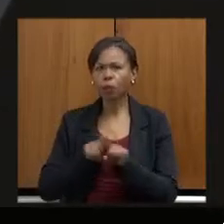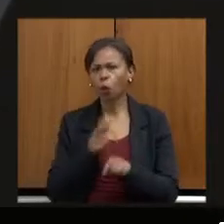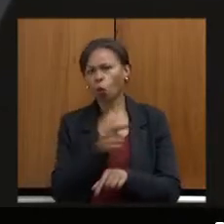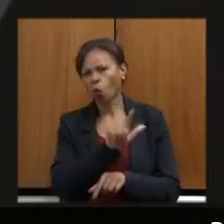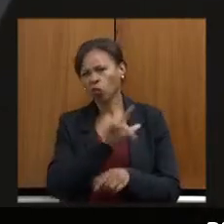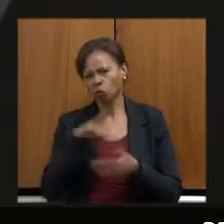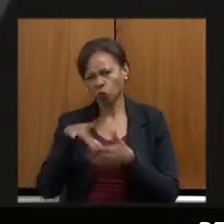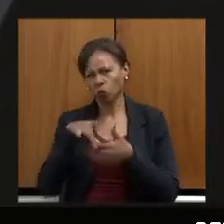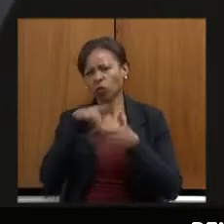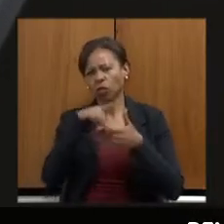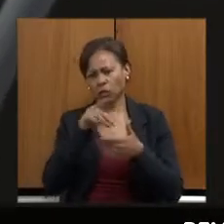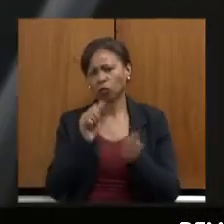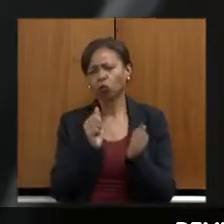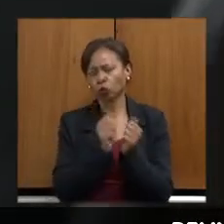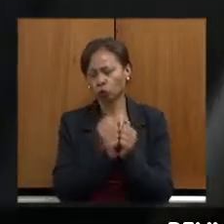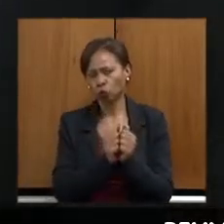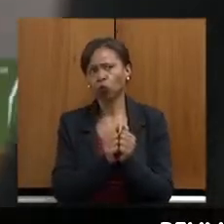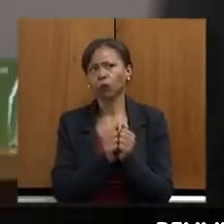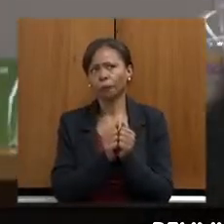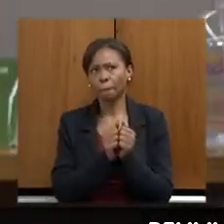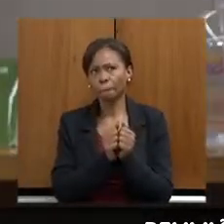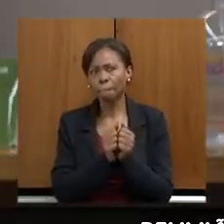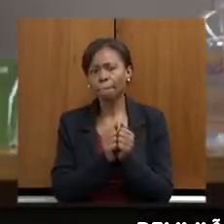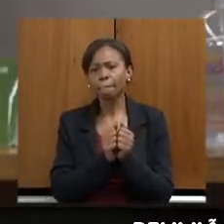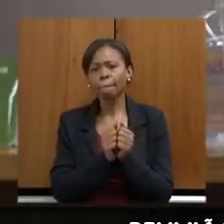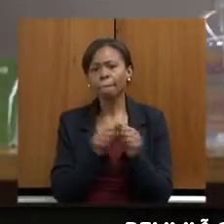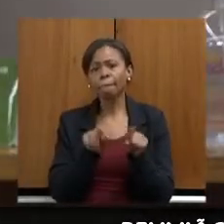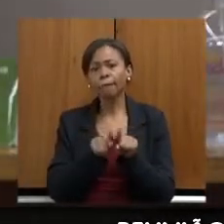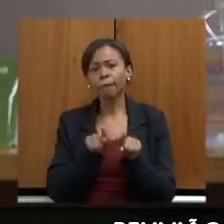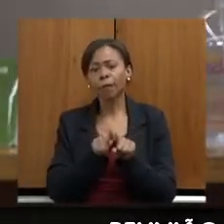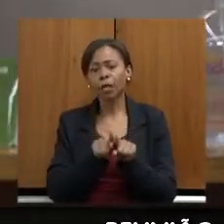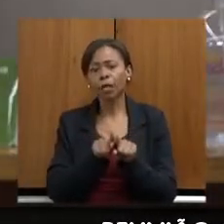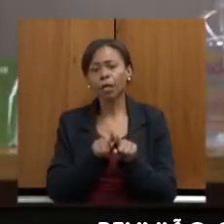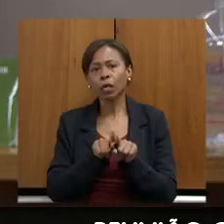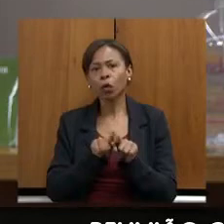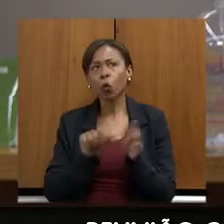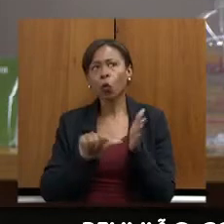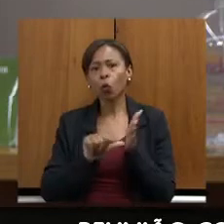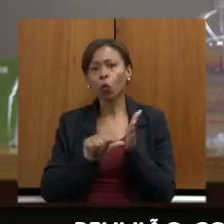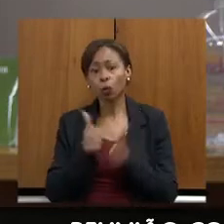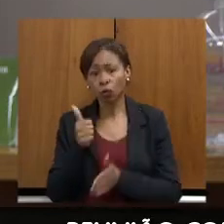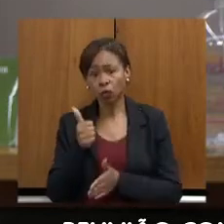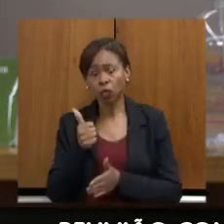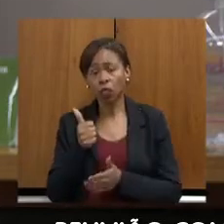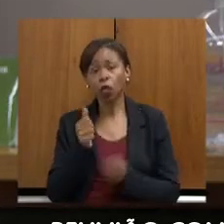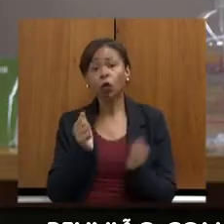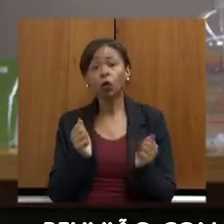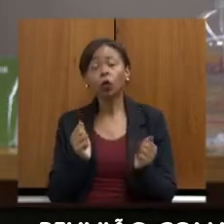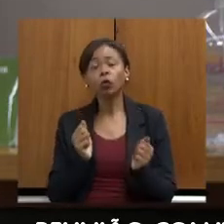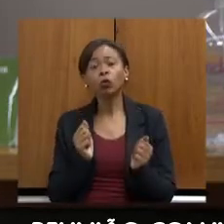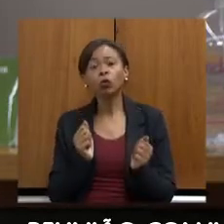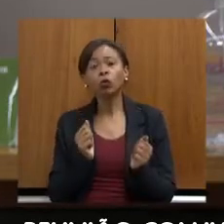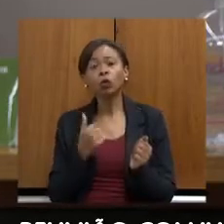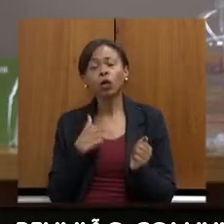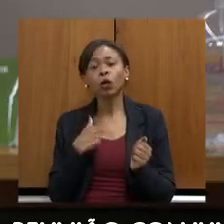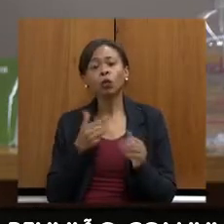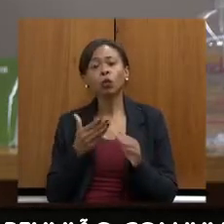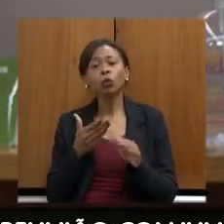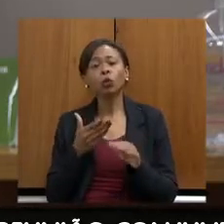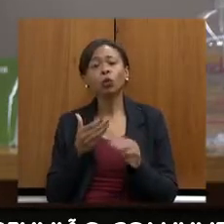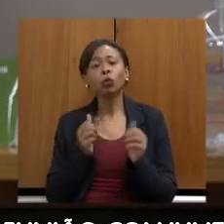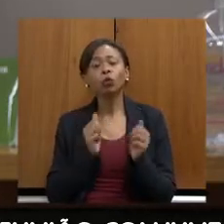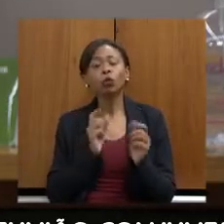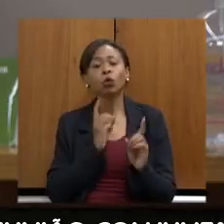lideranças eu tive uma vez e com a exclusivamente com a